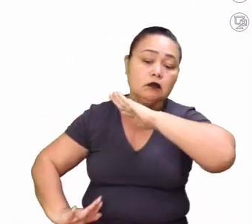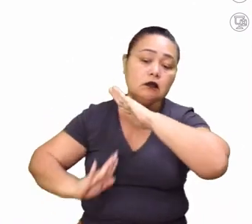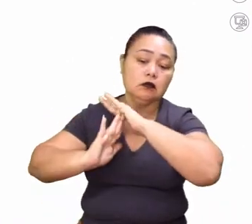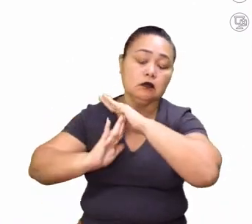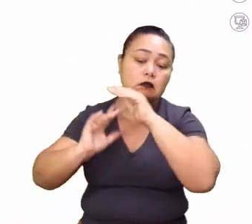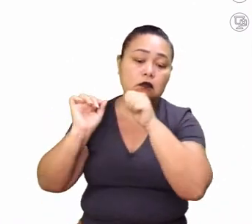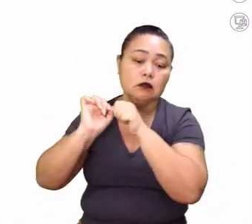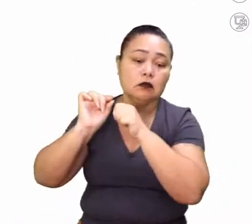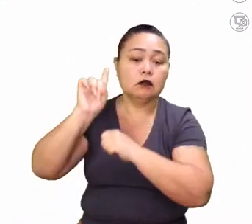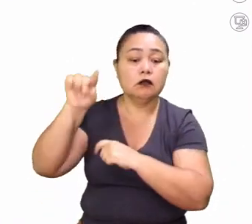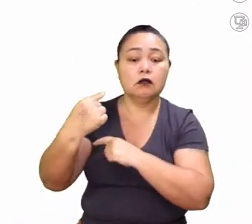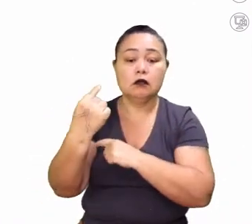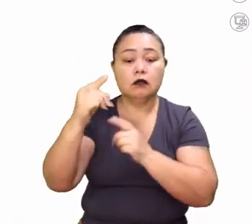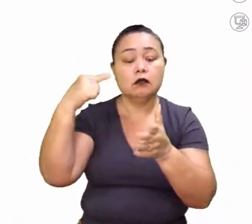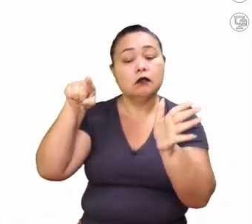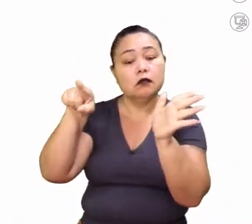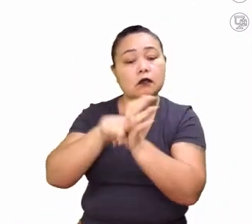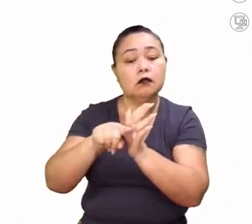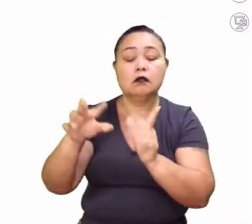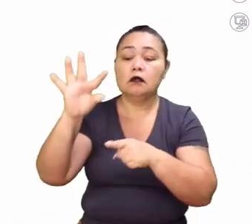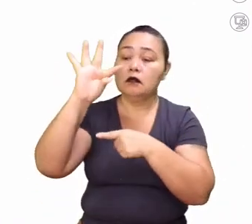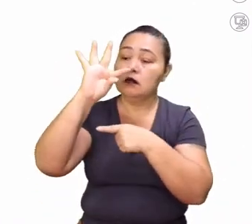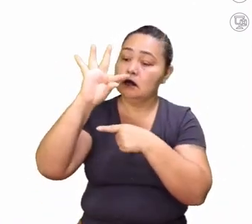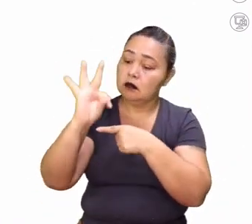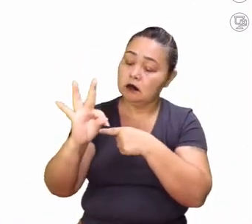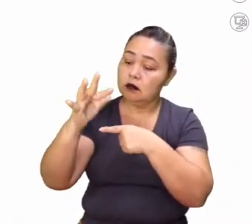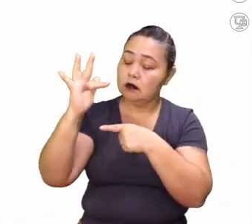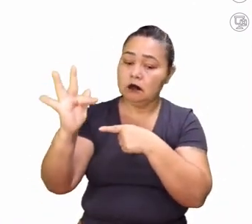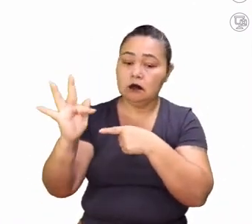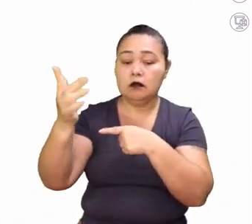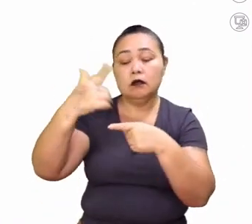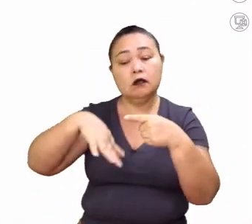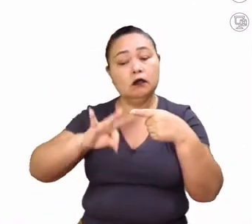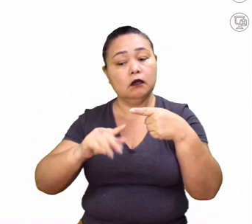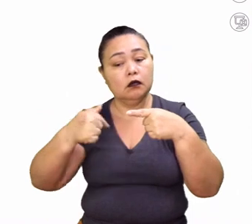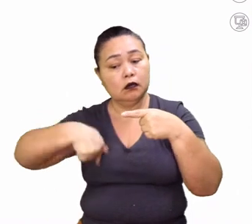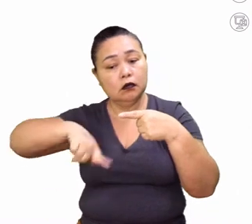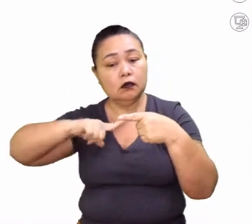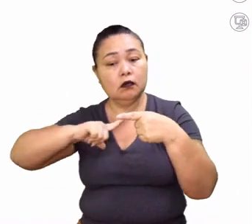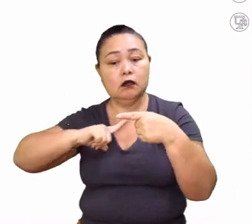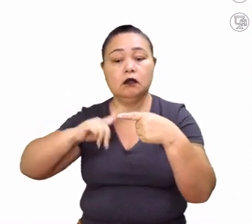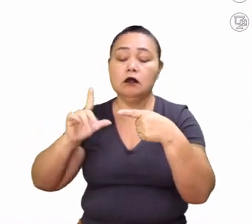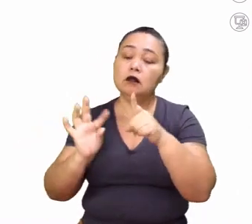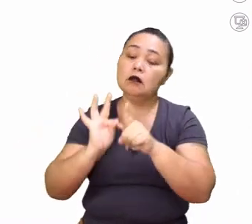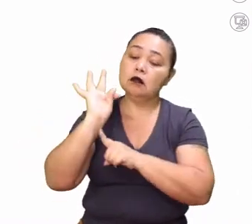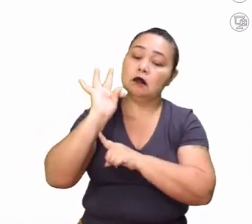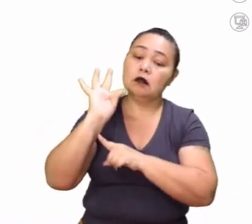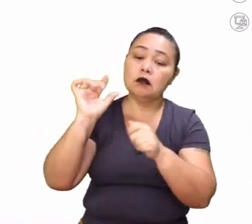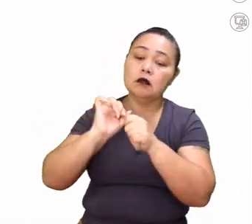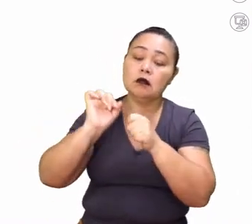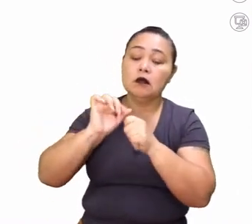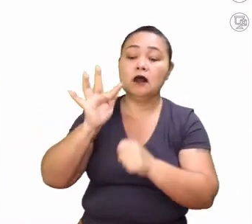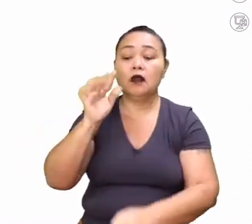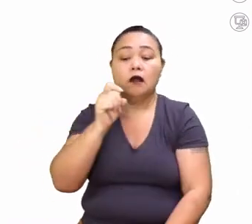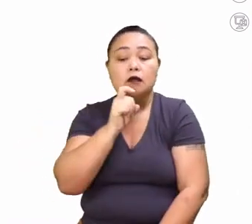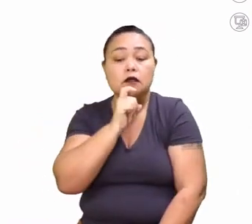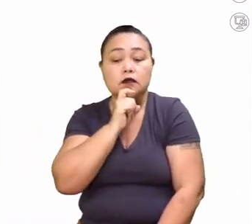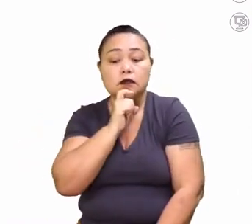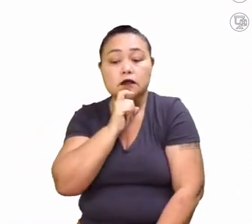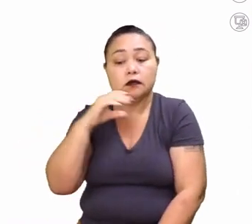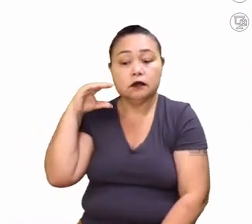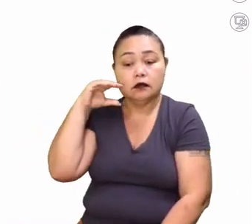1 Men TF sobre tq tá eh temperatura da fonte fria temperatura da fonte quente